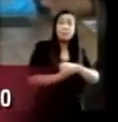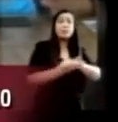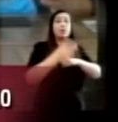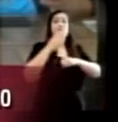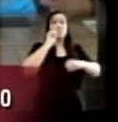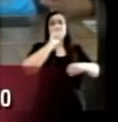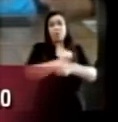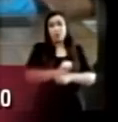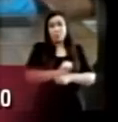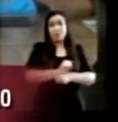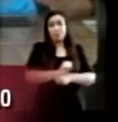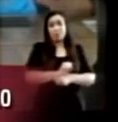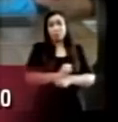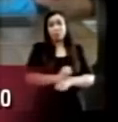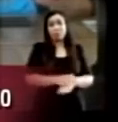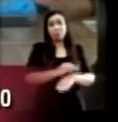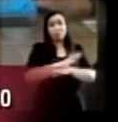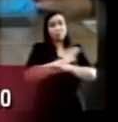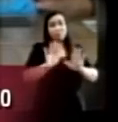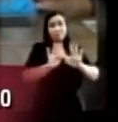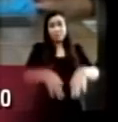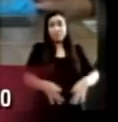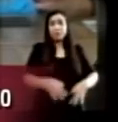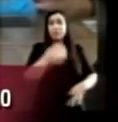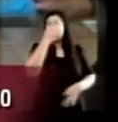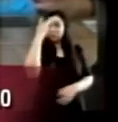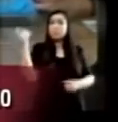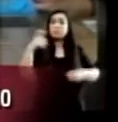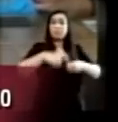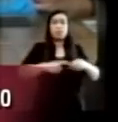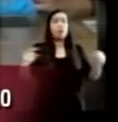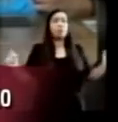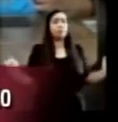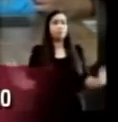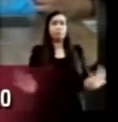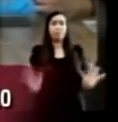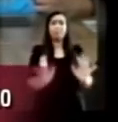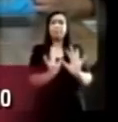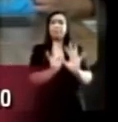acabado. As pessoas voltaram a se aglomerar de maneira